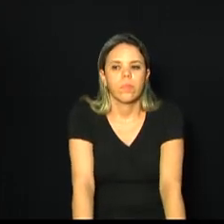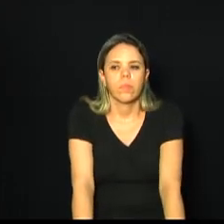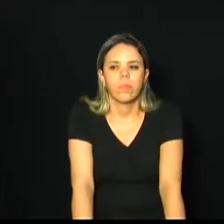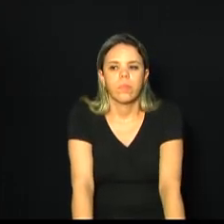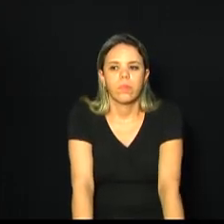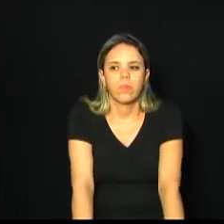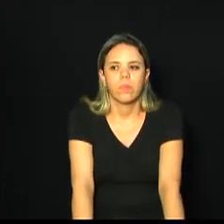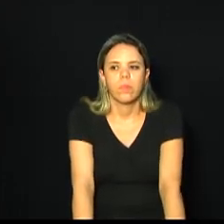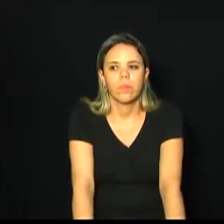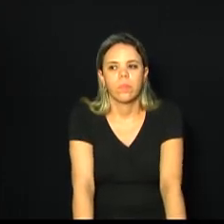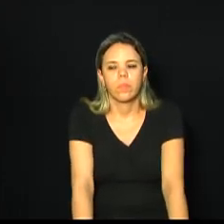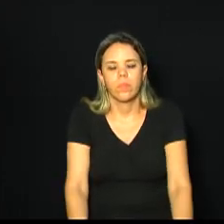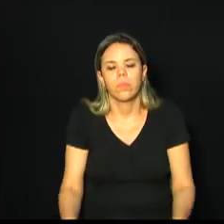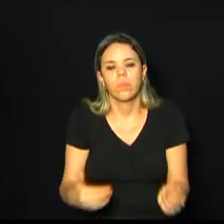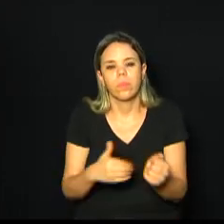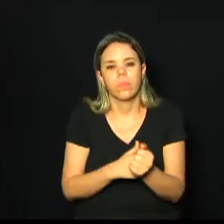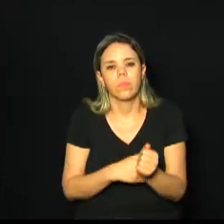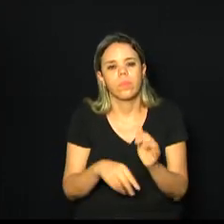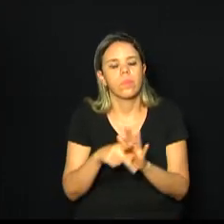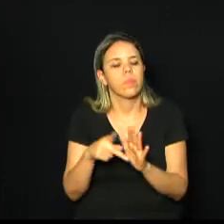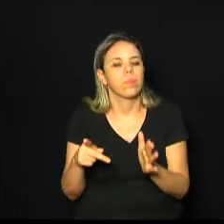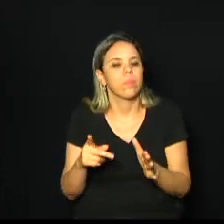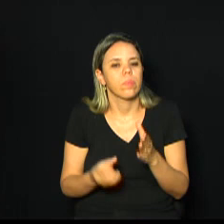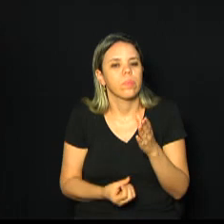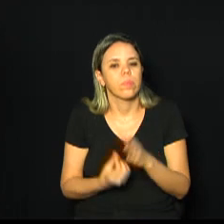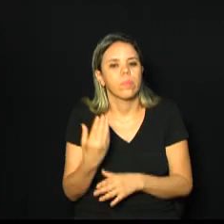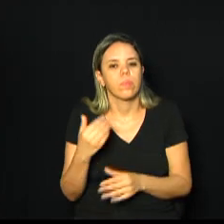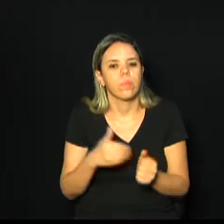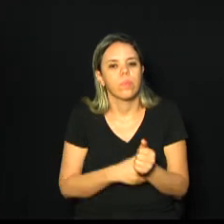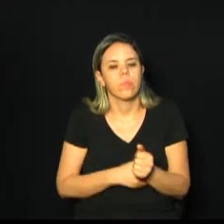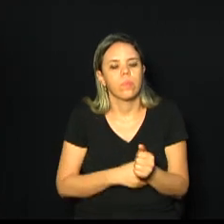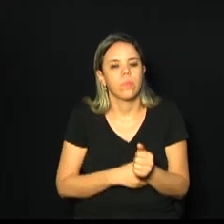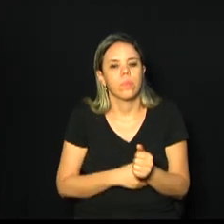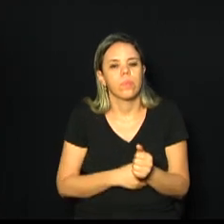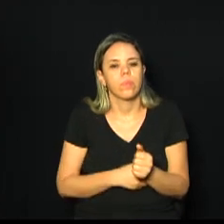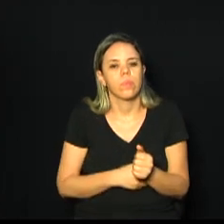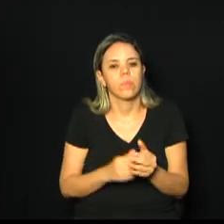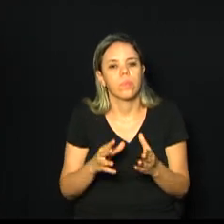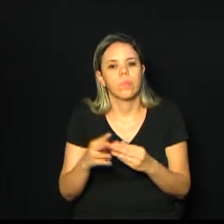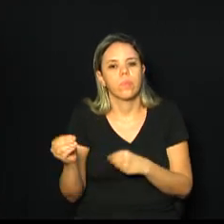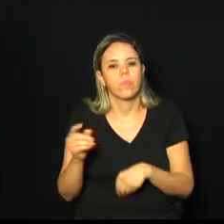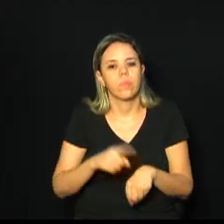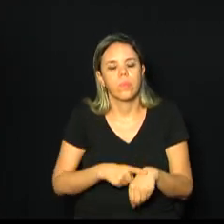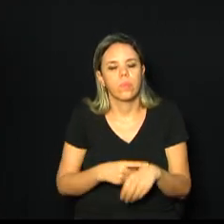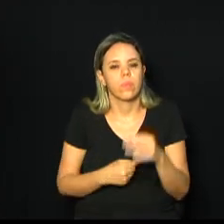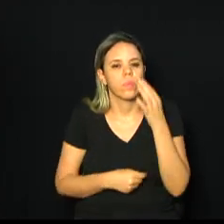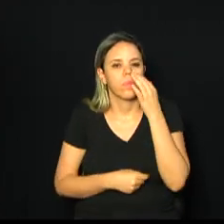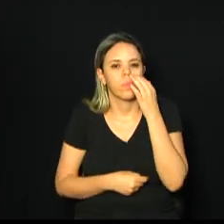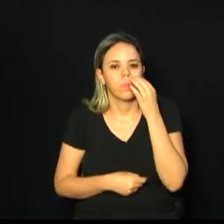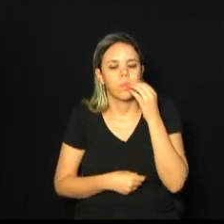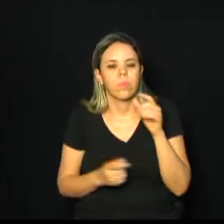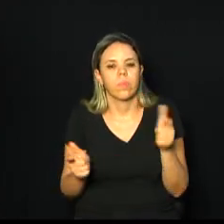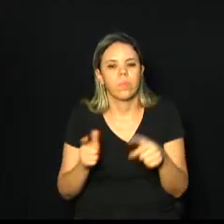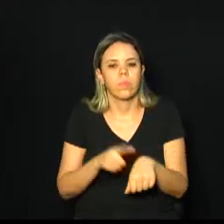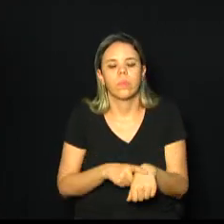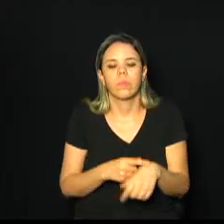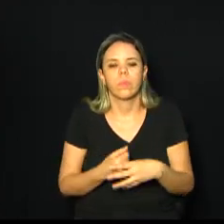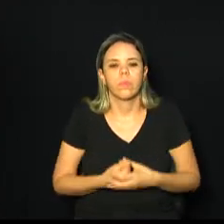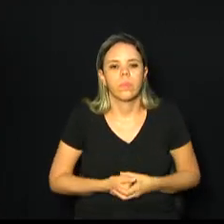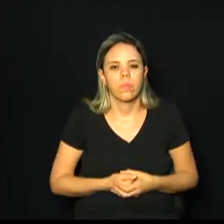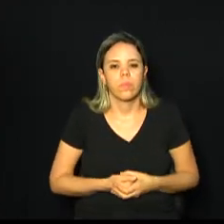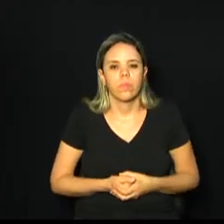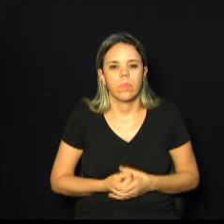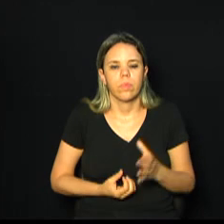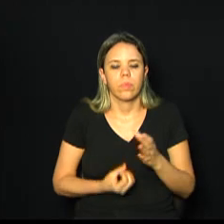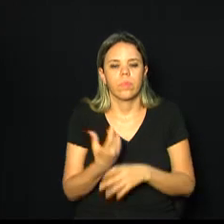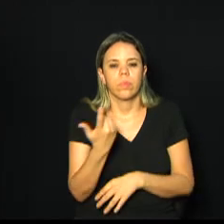No caso de senha especificamente, você pode criar senhas que expiram em determinado momento, que expiram em menos tempo. E aí você gera